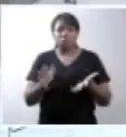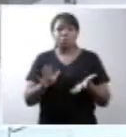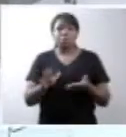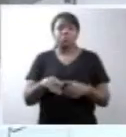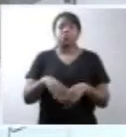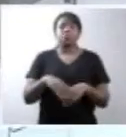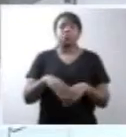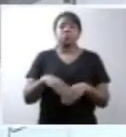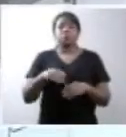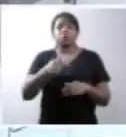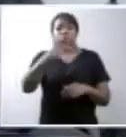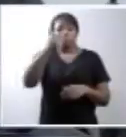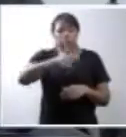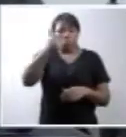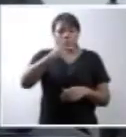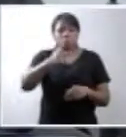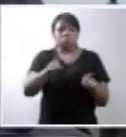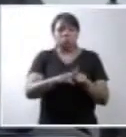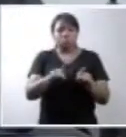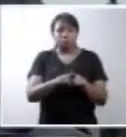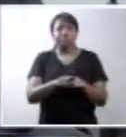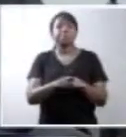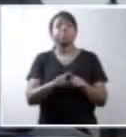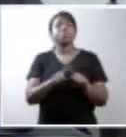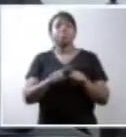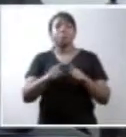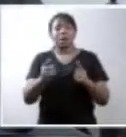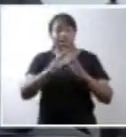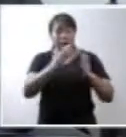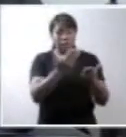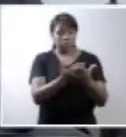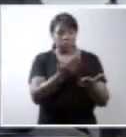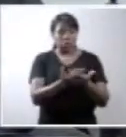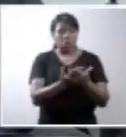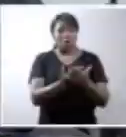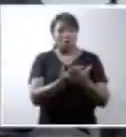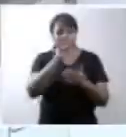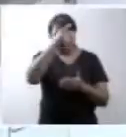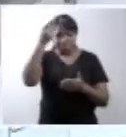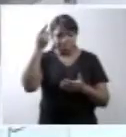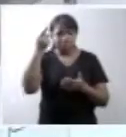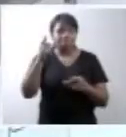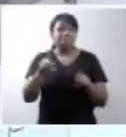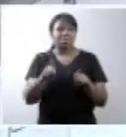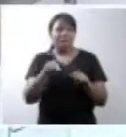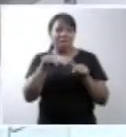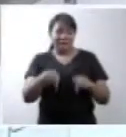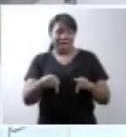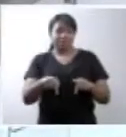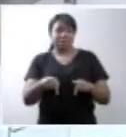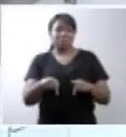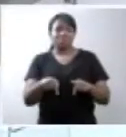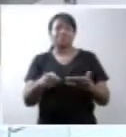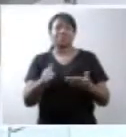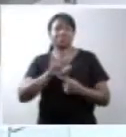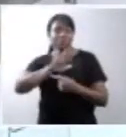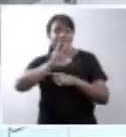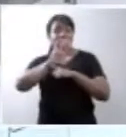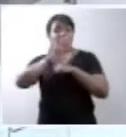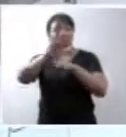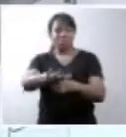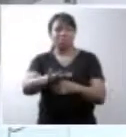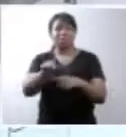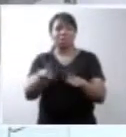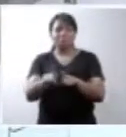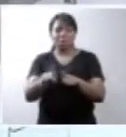de segunda categoria. A Escola de Gente deseja que esta audiência contribua